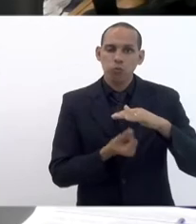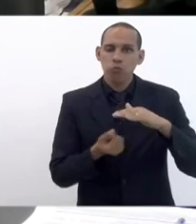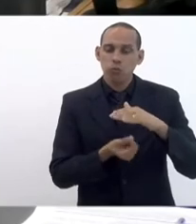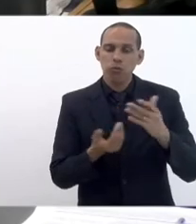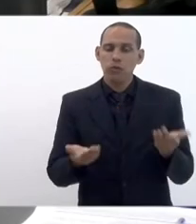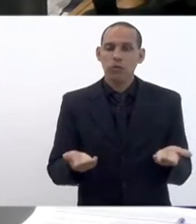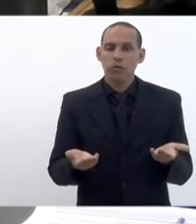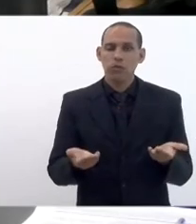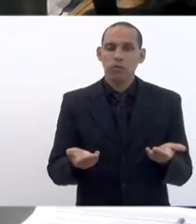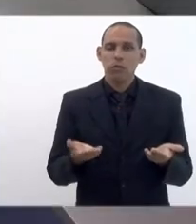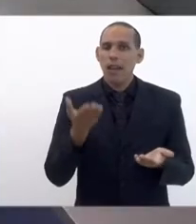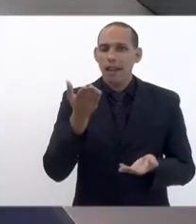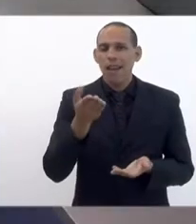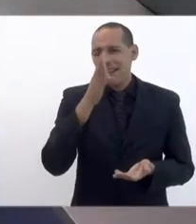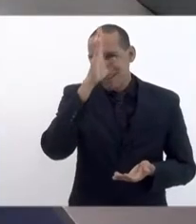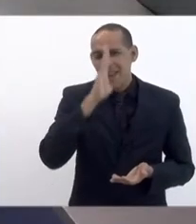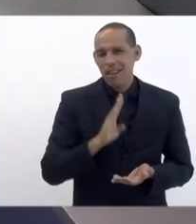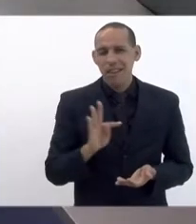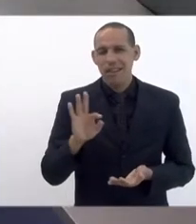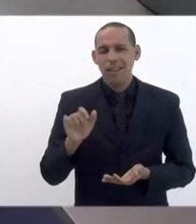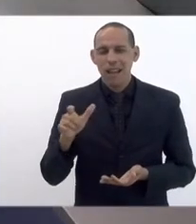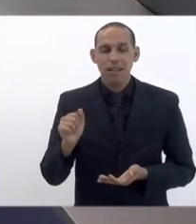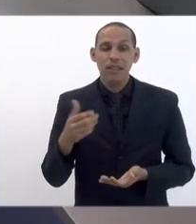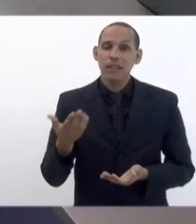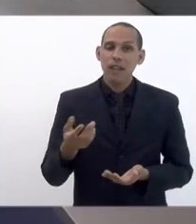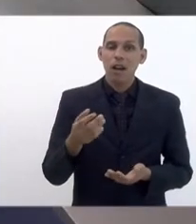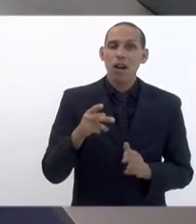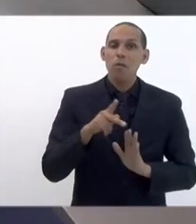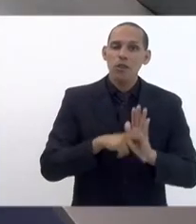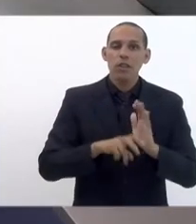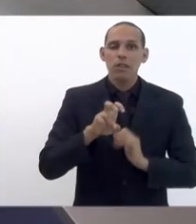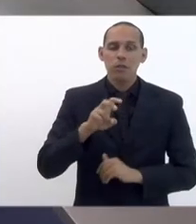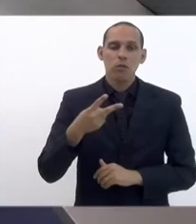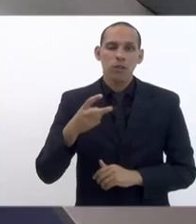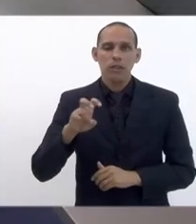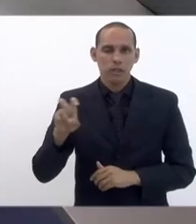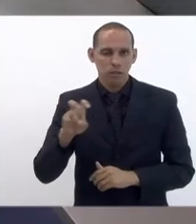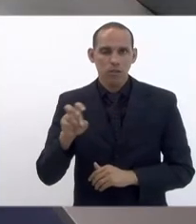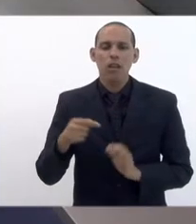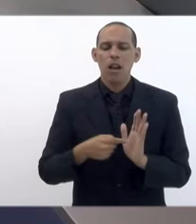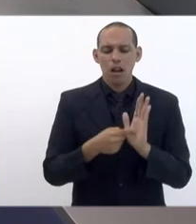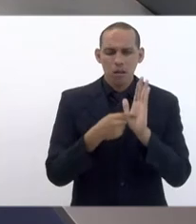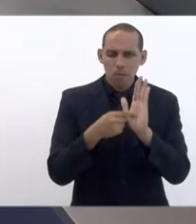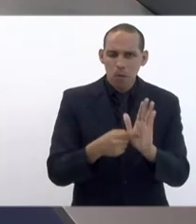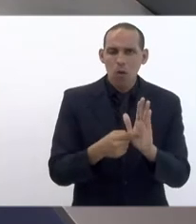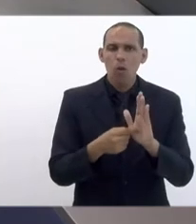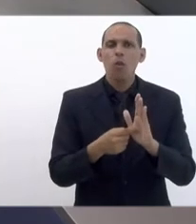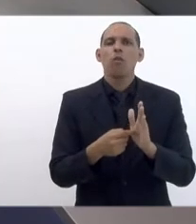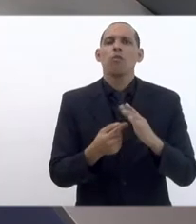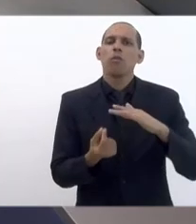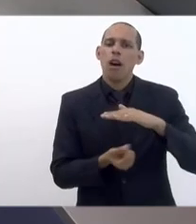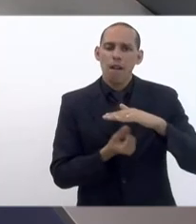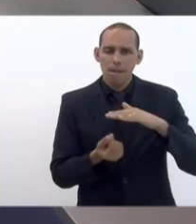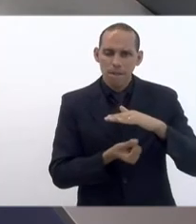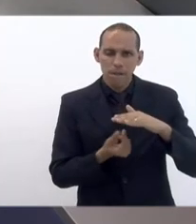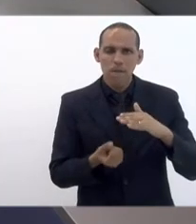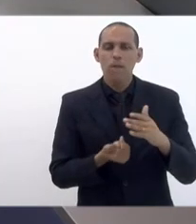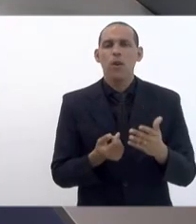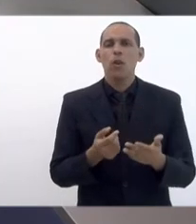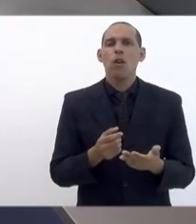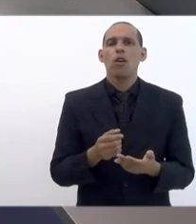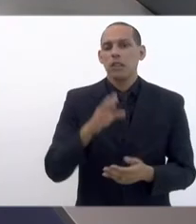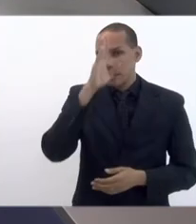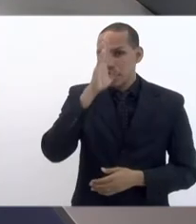Então, o que eu queria o projeto de lei 5255, correto, aponta uma fonte de custeio, prevê uma isenção de taxa. Mas